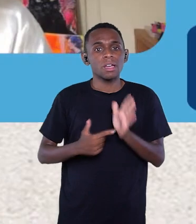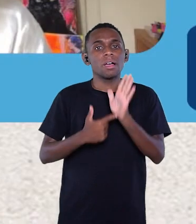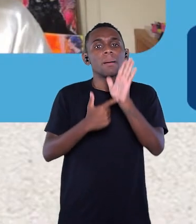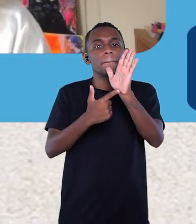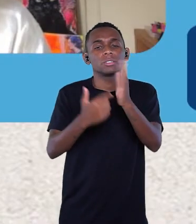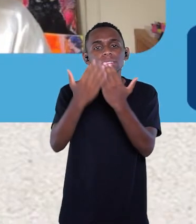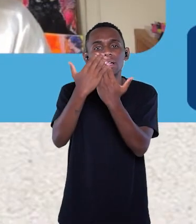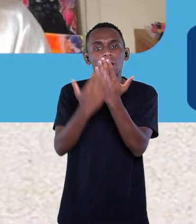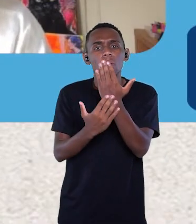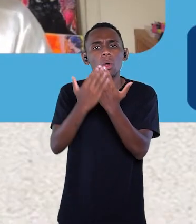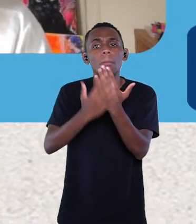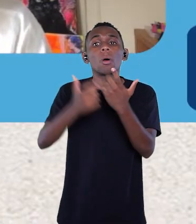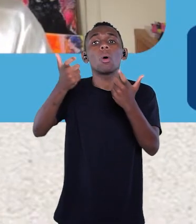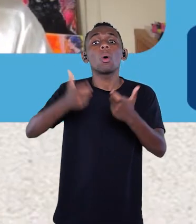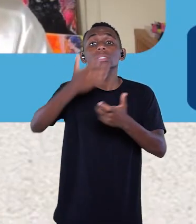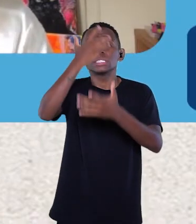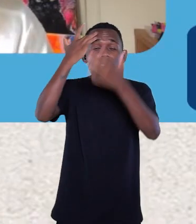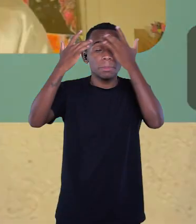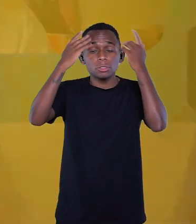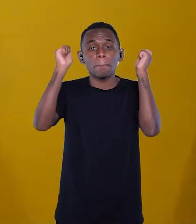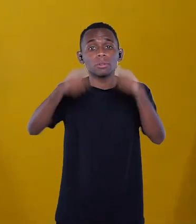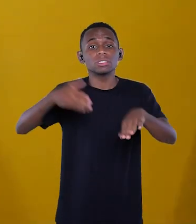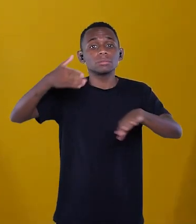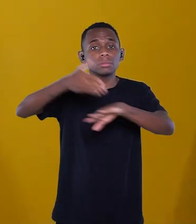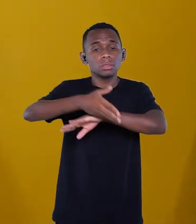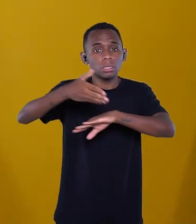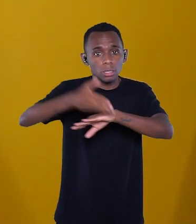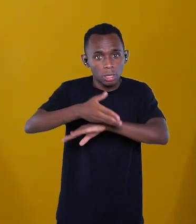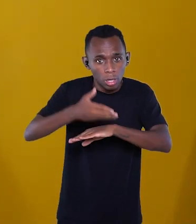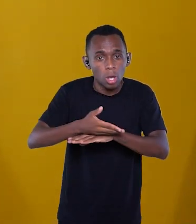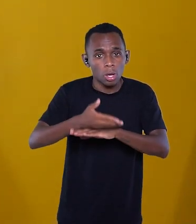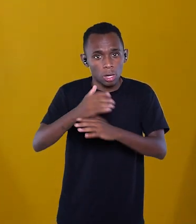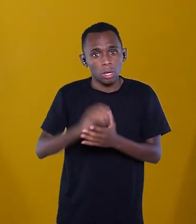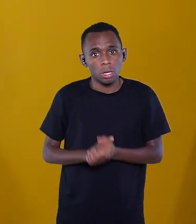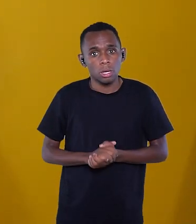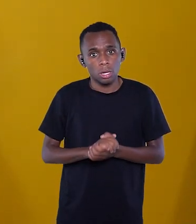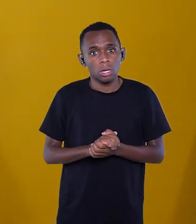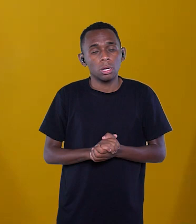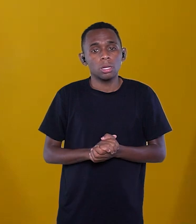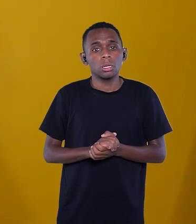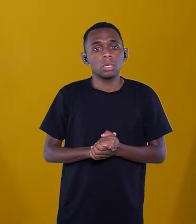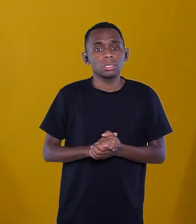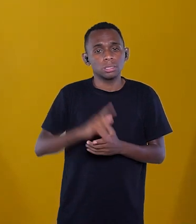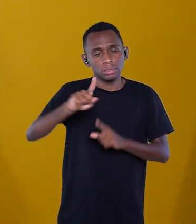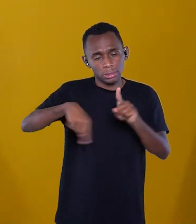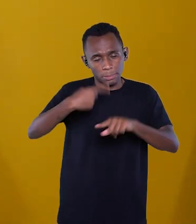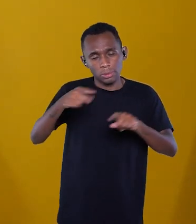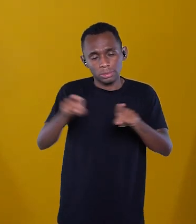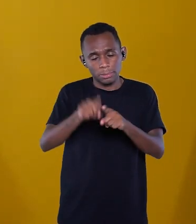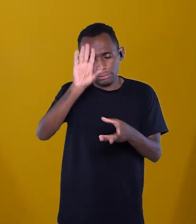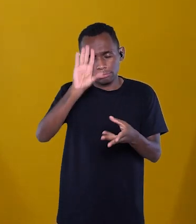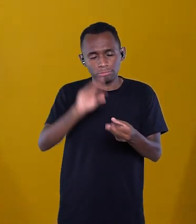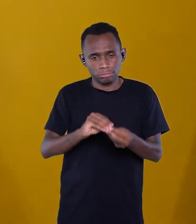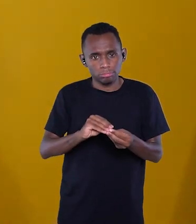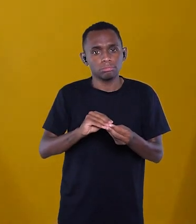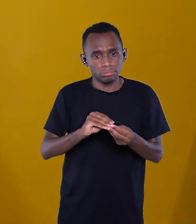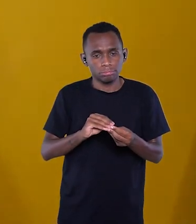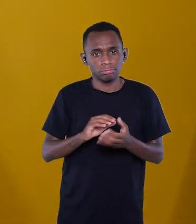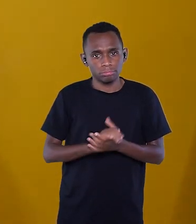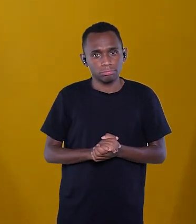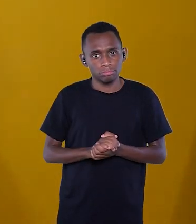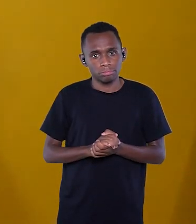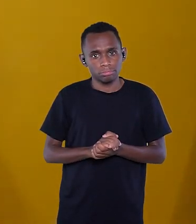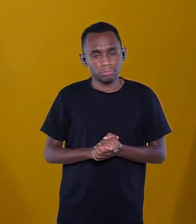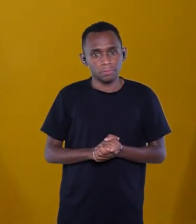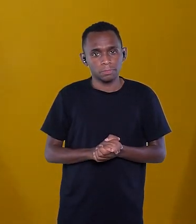Aqui vamos mostrar a capa. Onde que as pessoas encontram? Te pedir para dar as considerações finais também para a